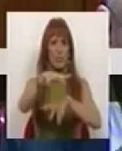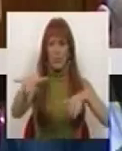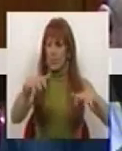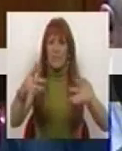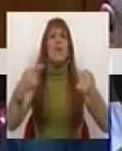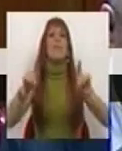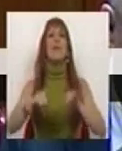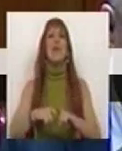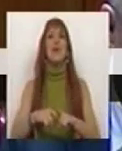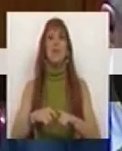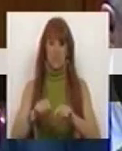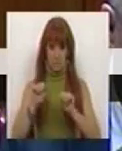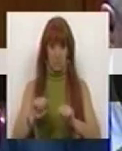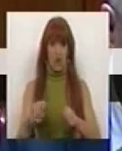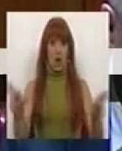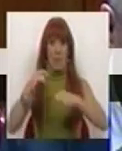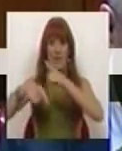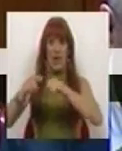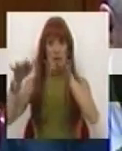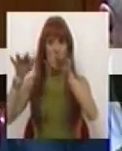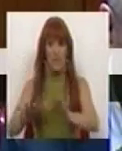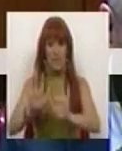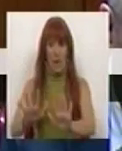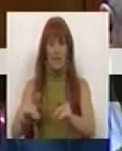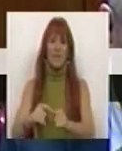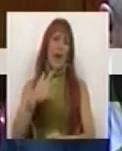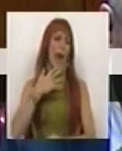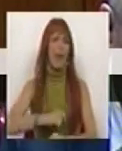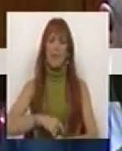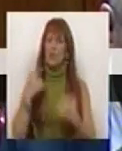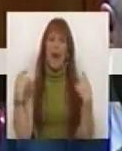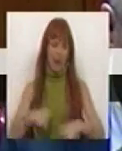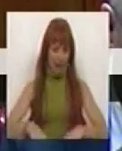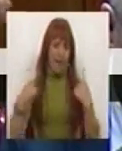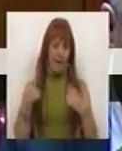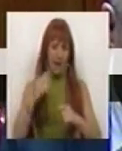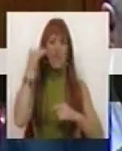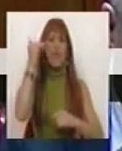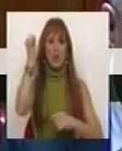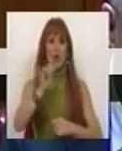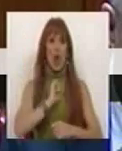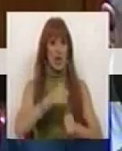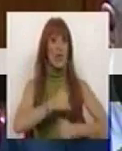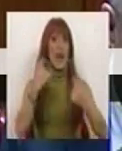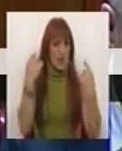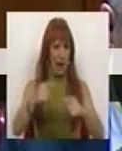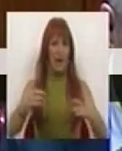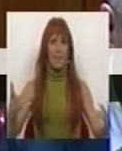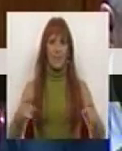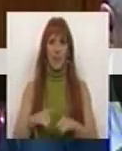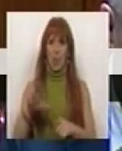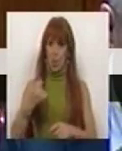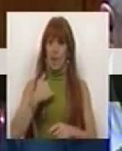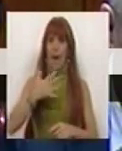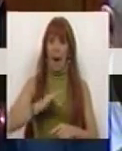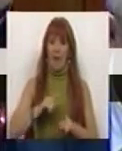mas também, designadamente, com as novas gerações, é absolutamente crítico para o futuro das nossas cidades. E